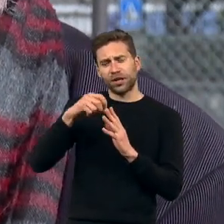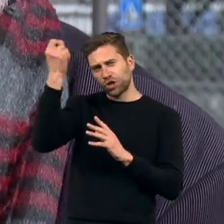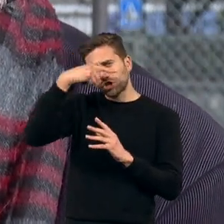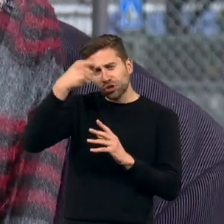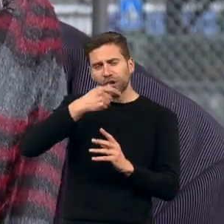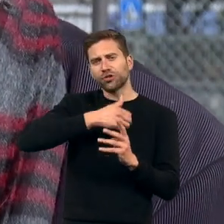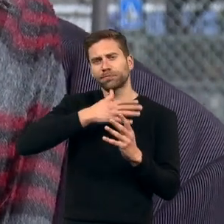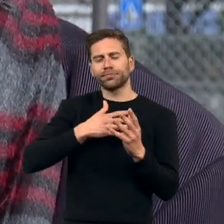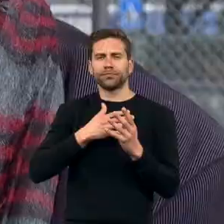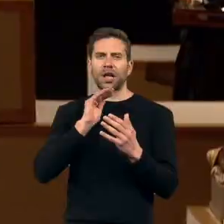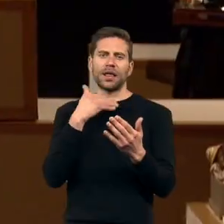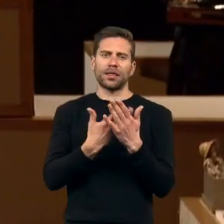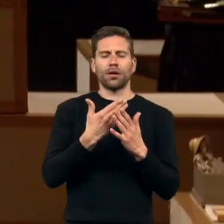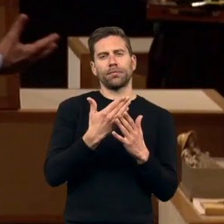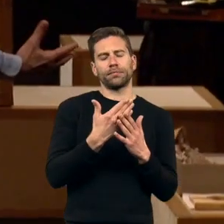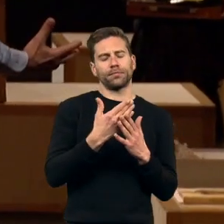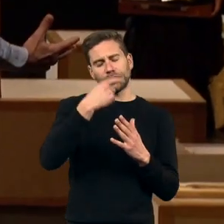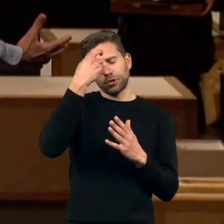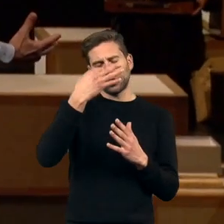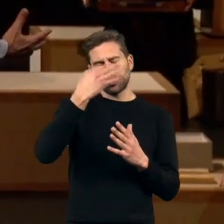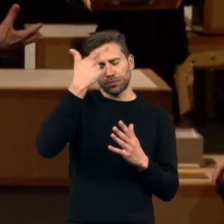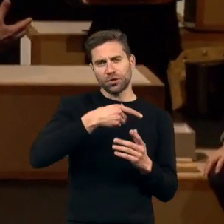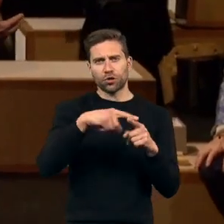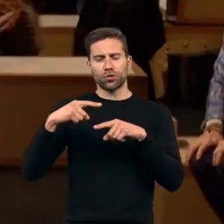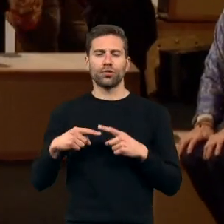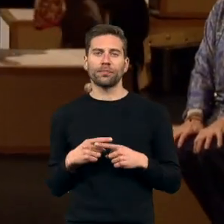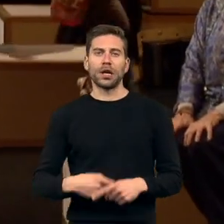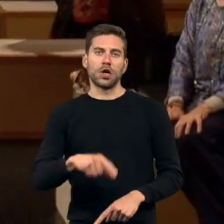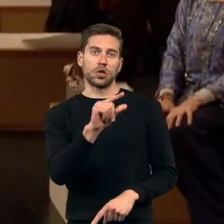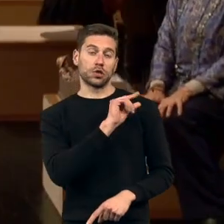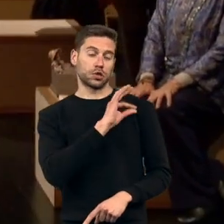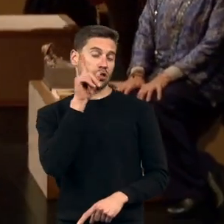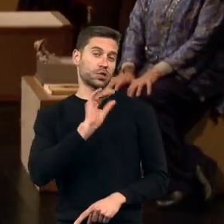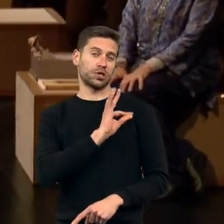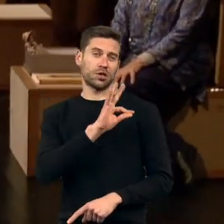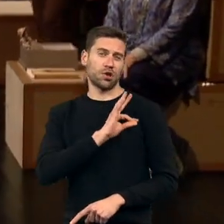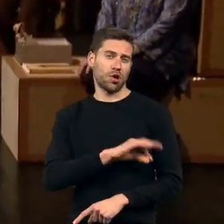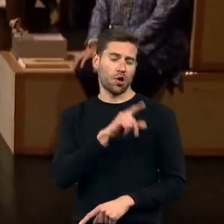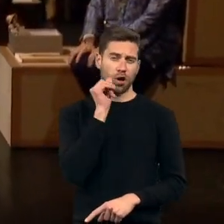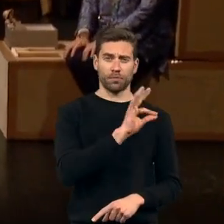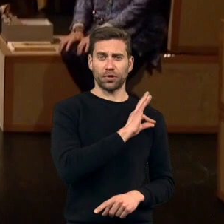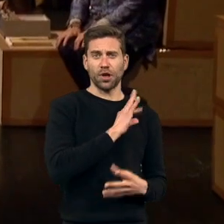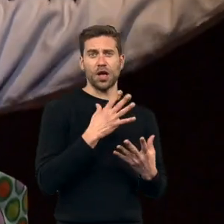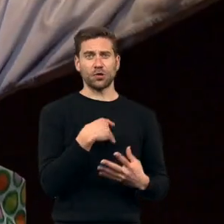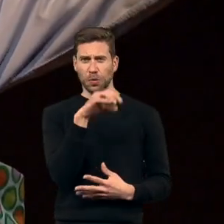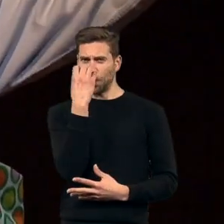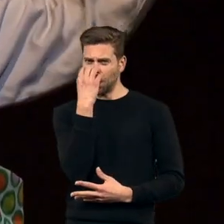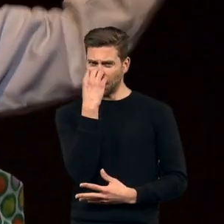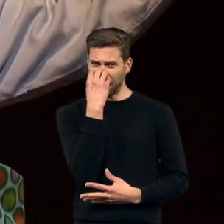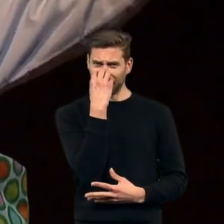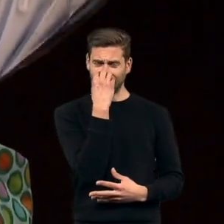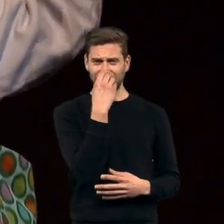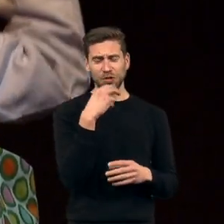a estas personagens. Senhoras e cavalheiros, eu sou Parachito, palhaço pobre